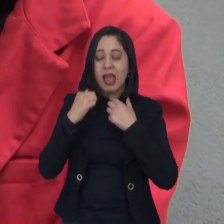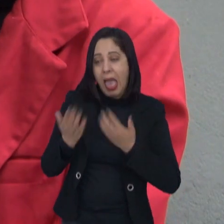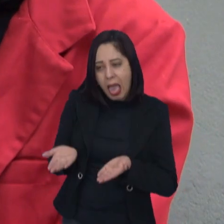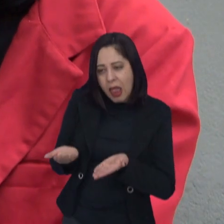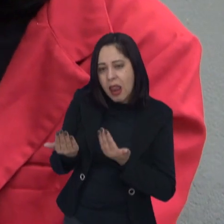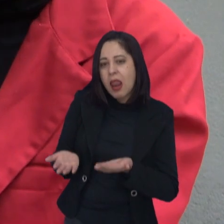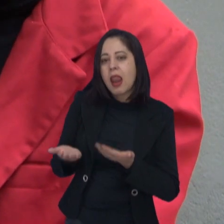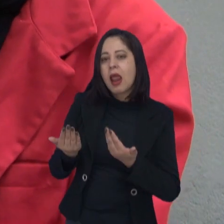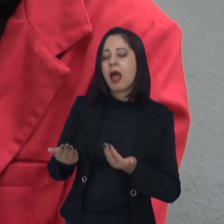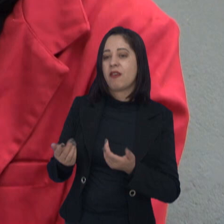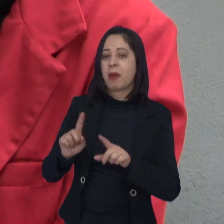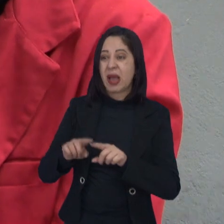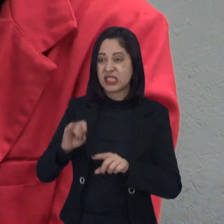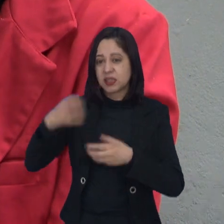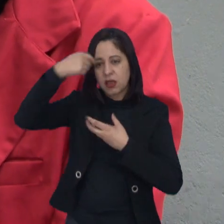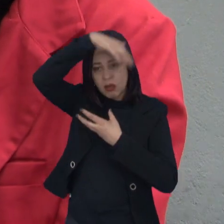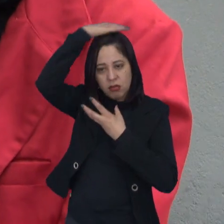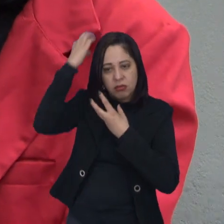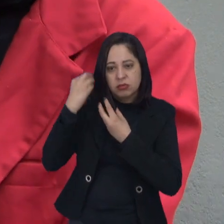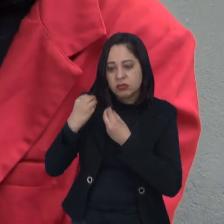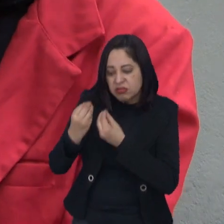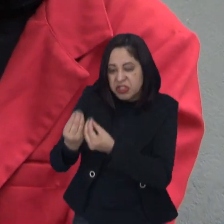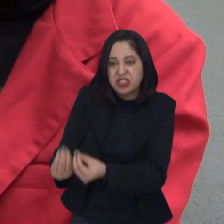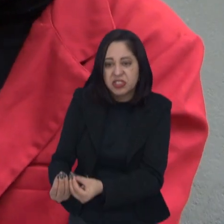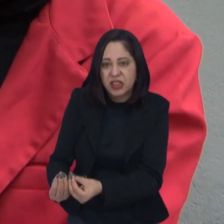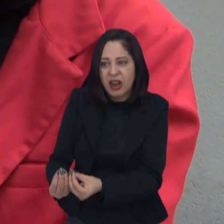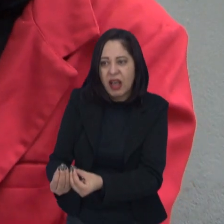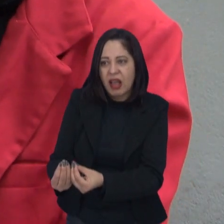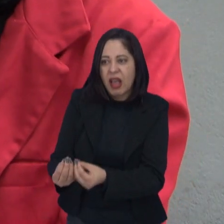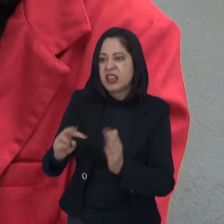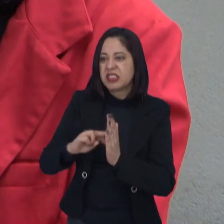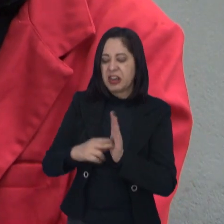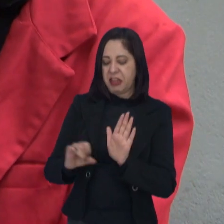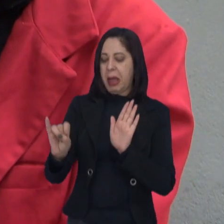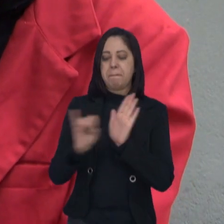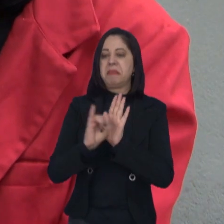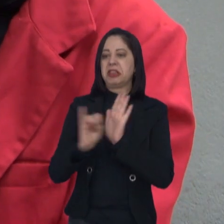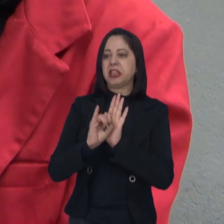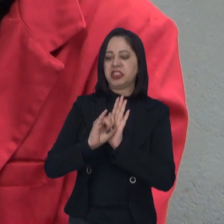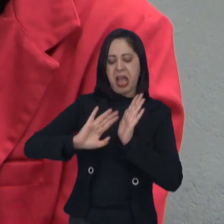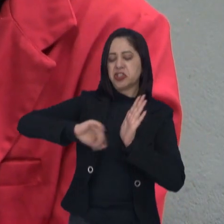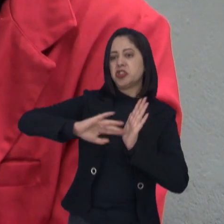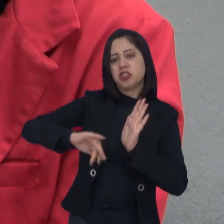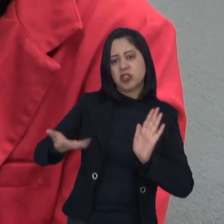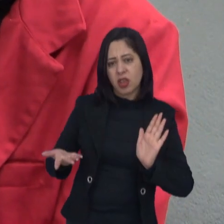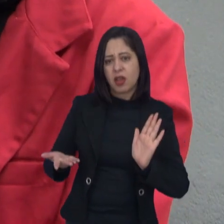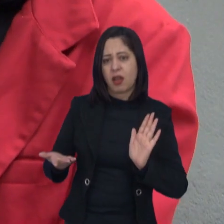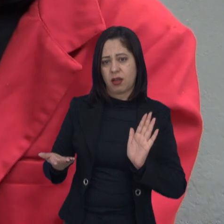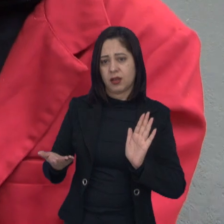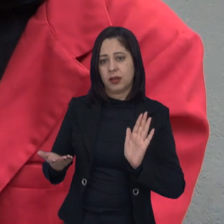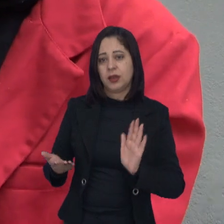o lenço é me descaracterizar, tirar minha identidade, né? Aí você contra algo que eu acredito, né? Então eu acho que é um